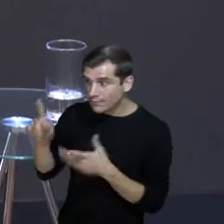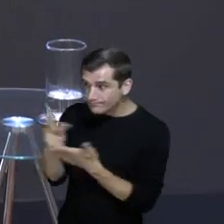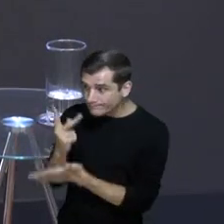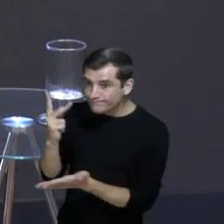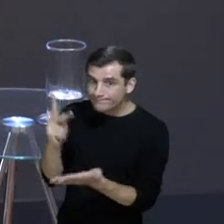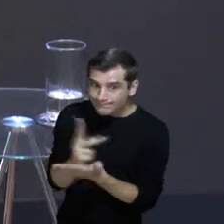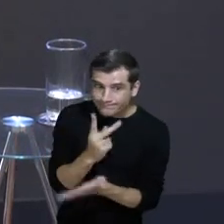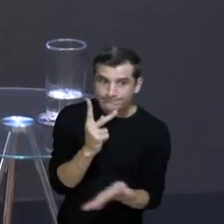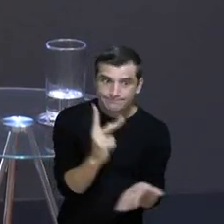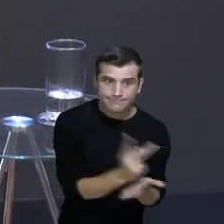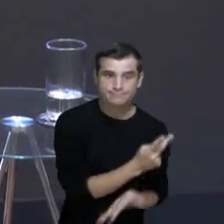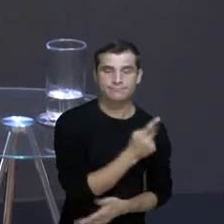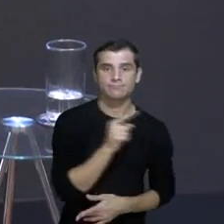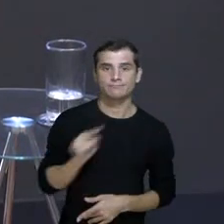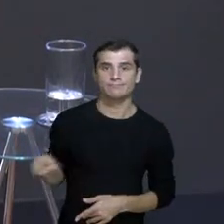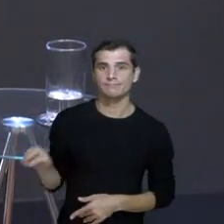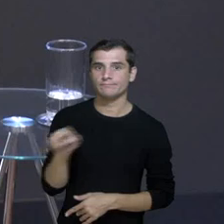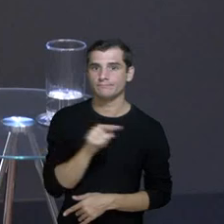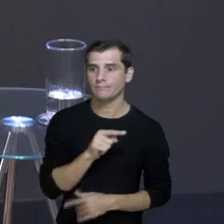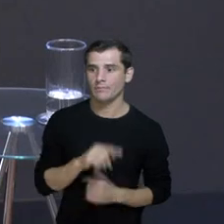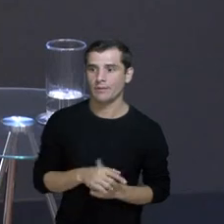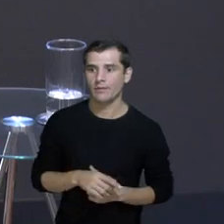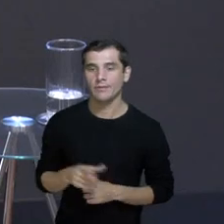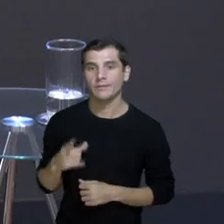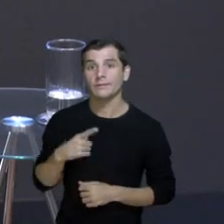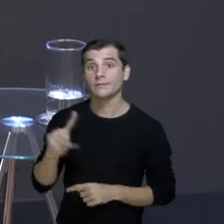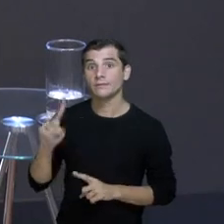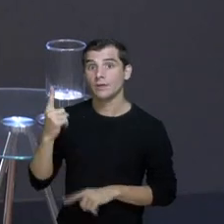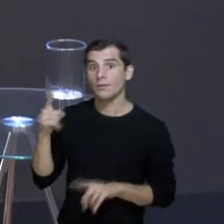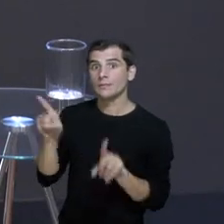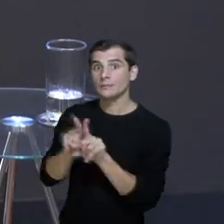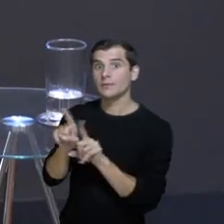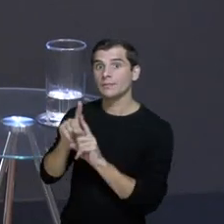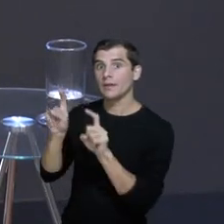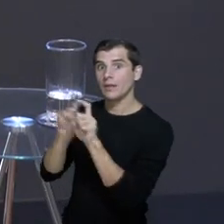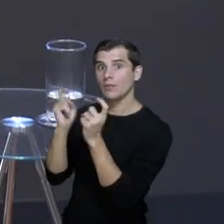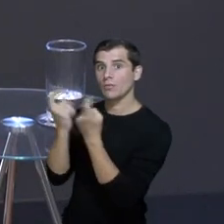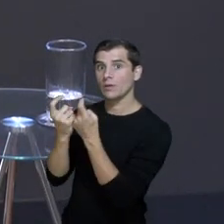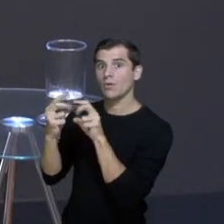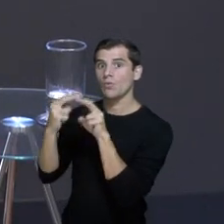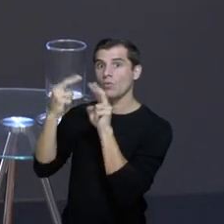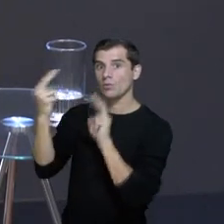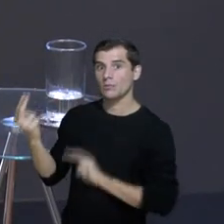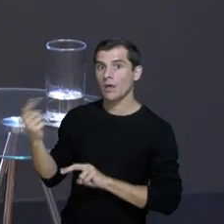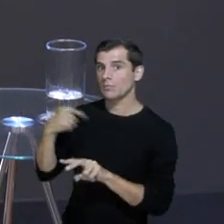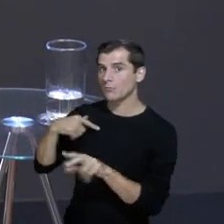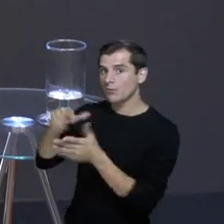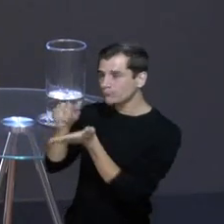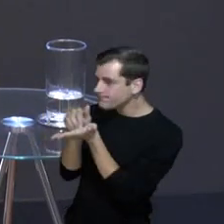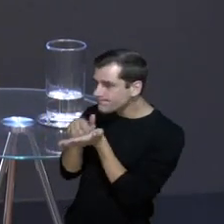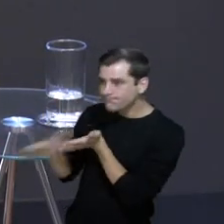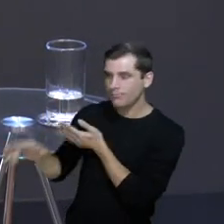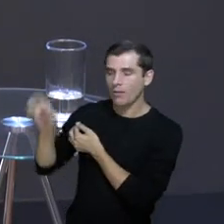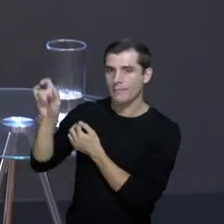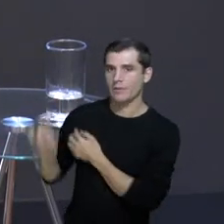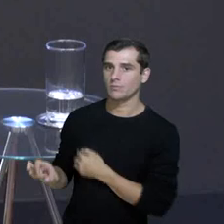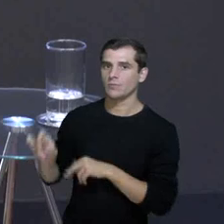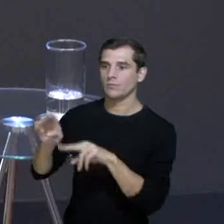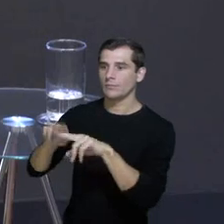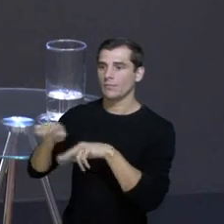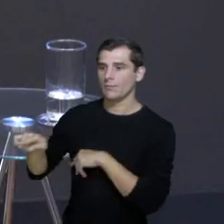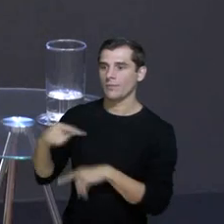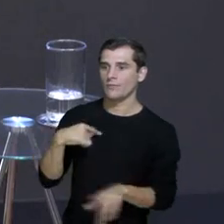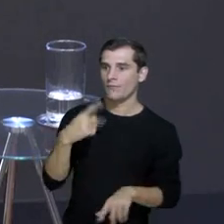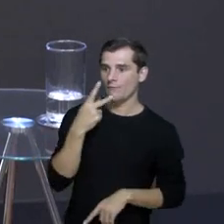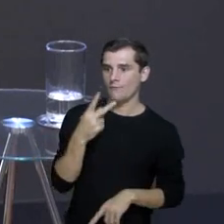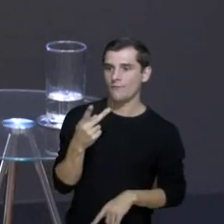útima ão eu expulsei umaa de uma reunião onine e meuso aar com essa